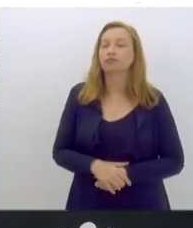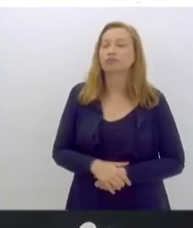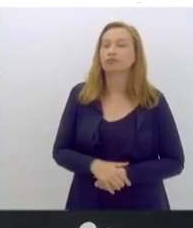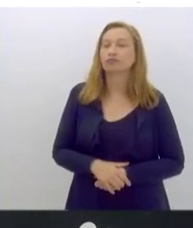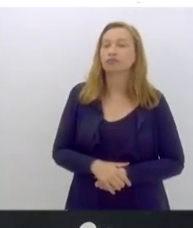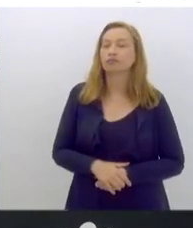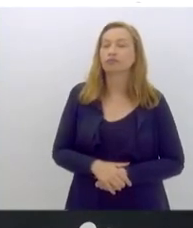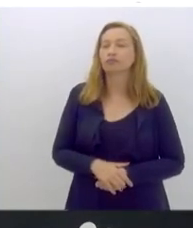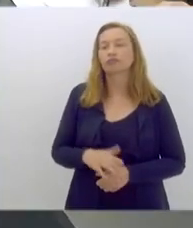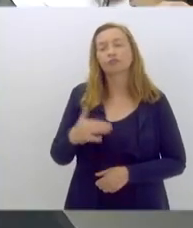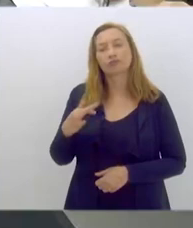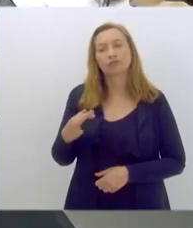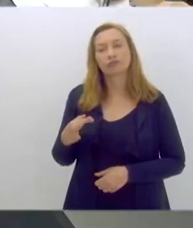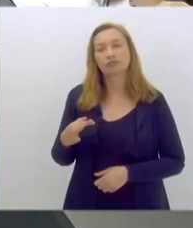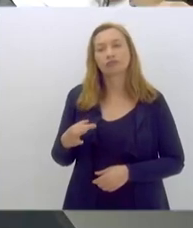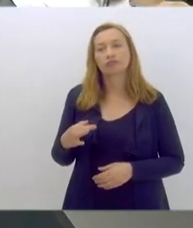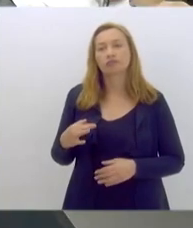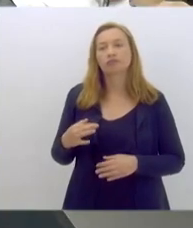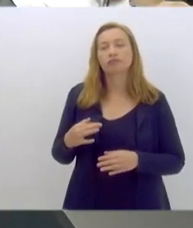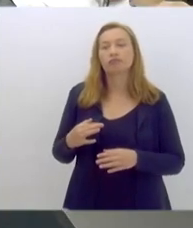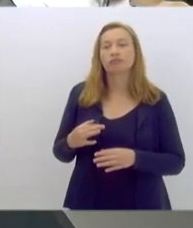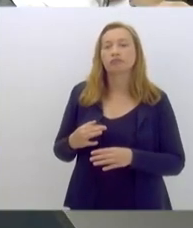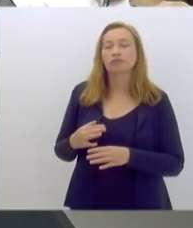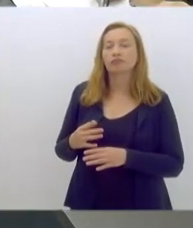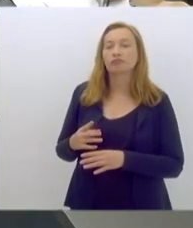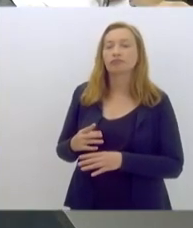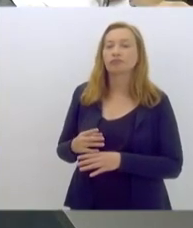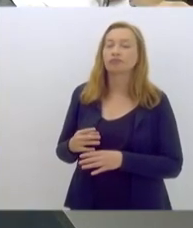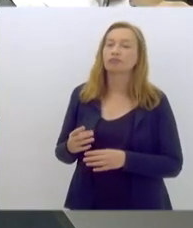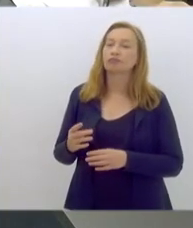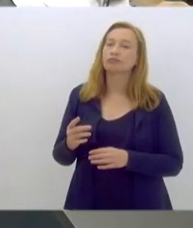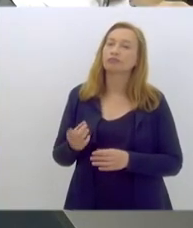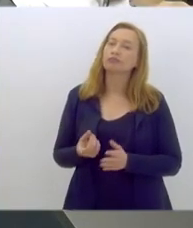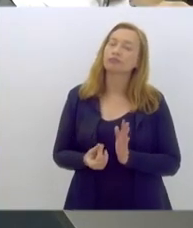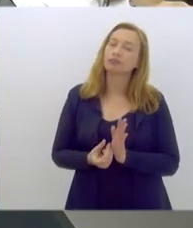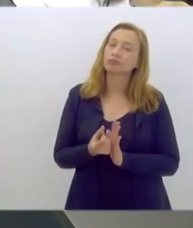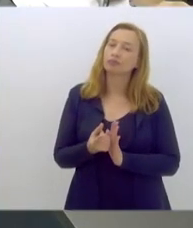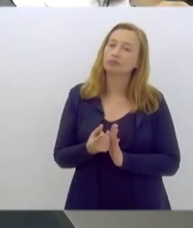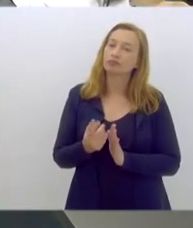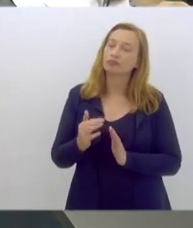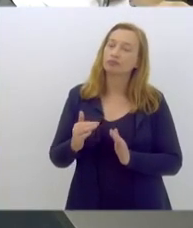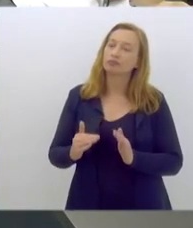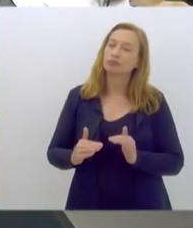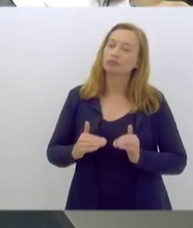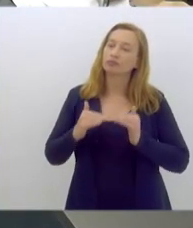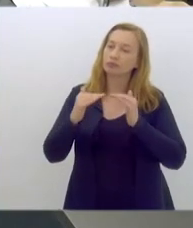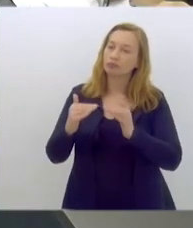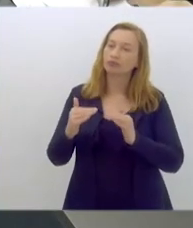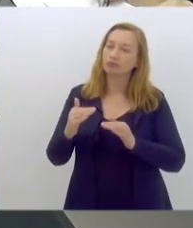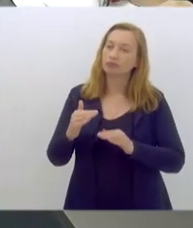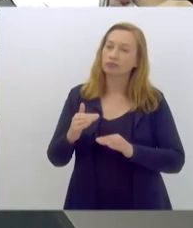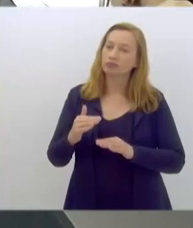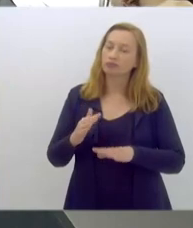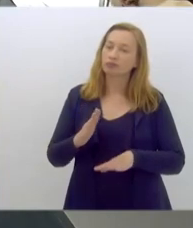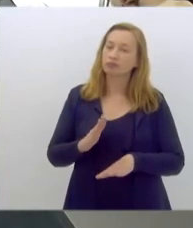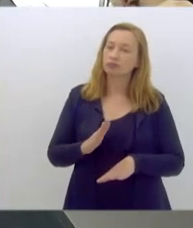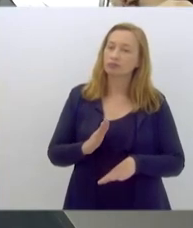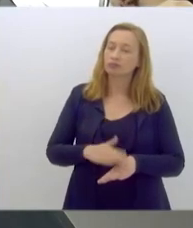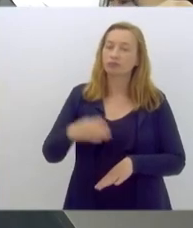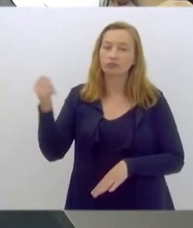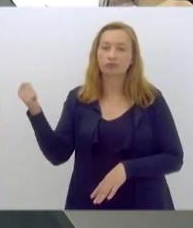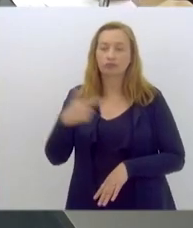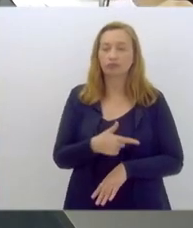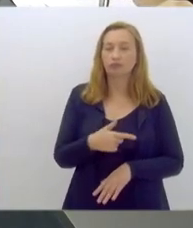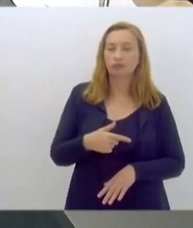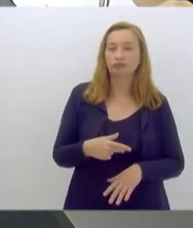as previsões orçamentárias eram superiores a que veio na piloa de 23 e